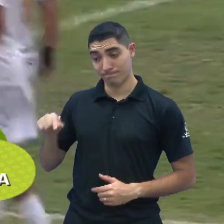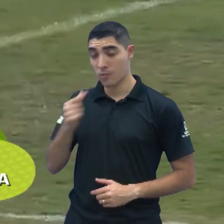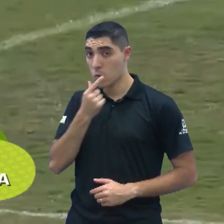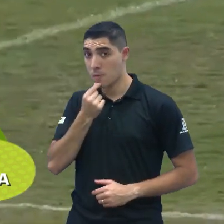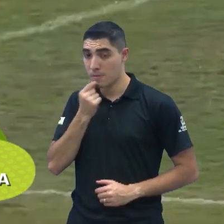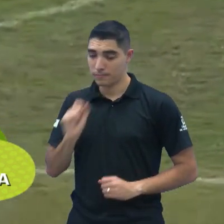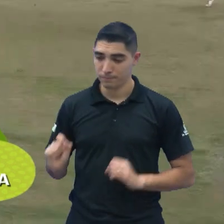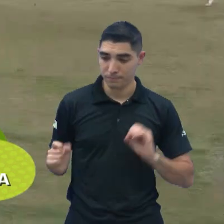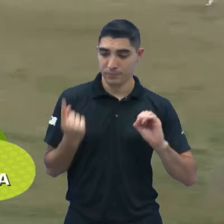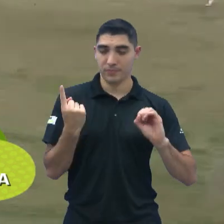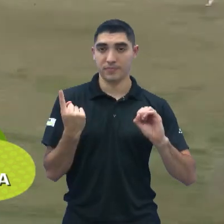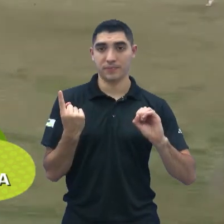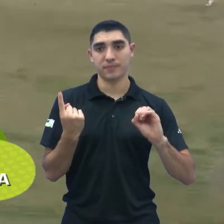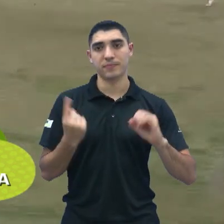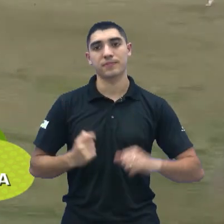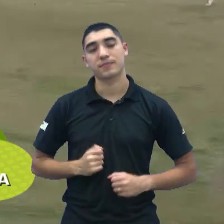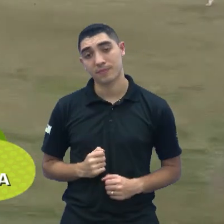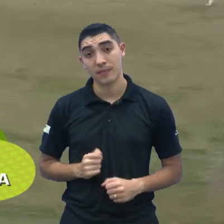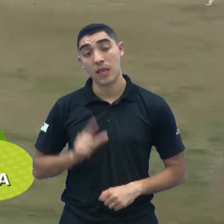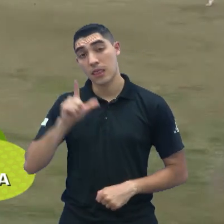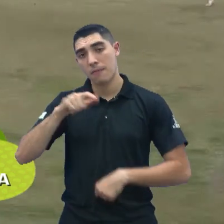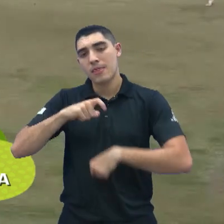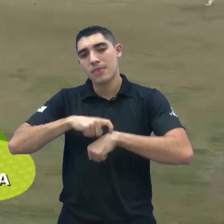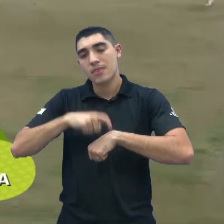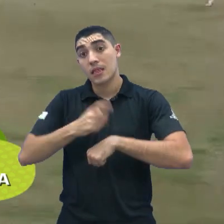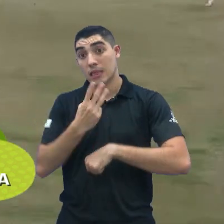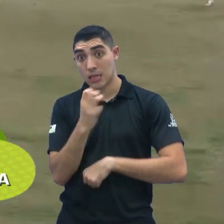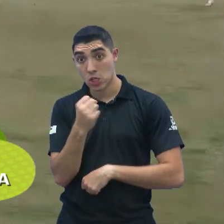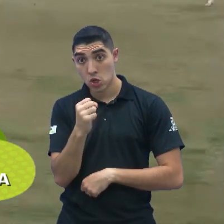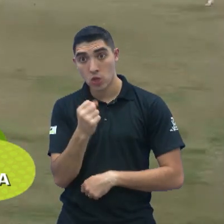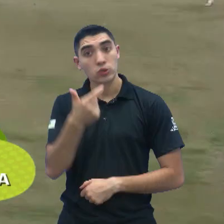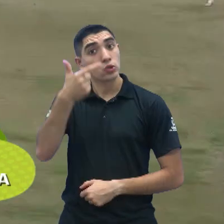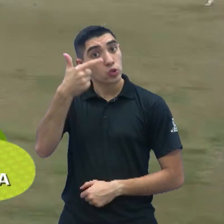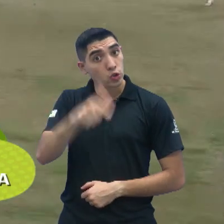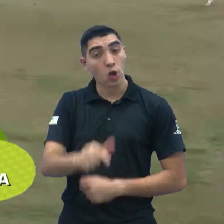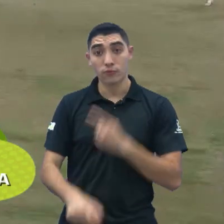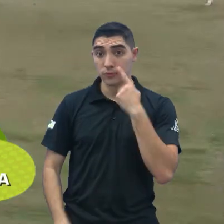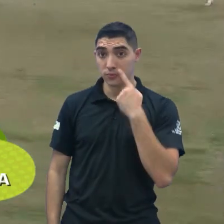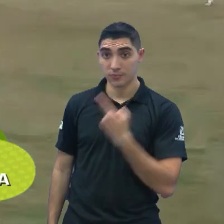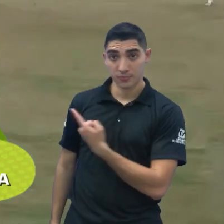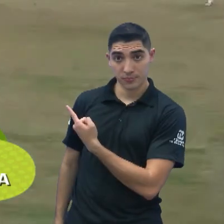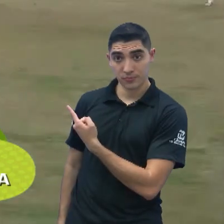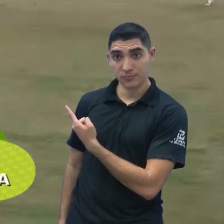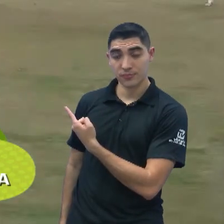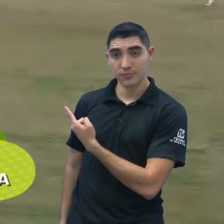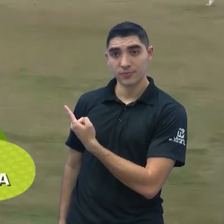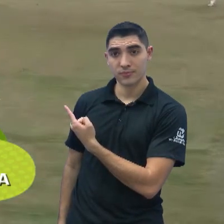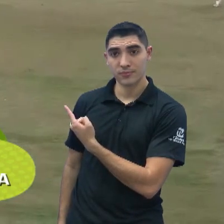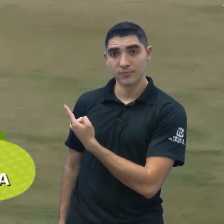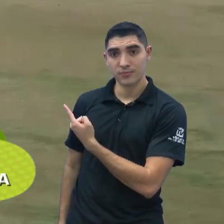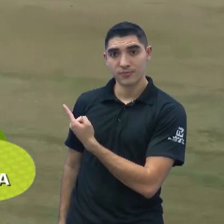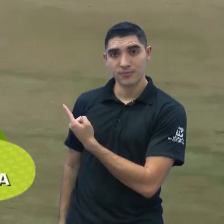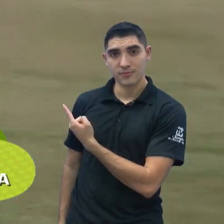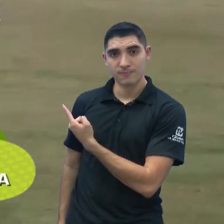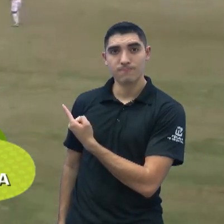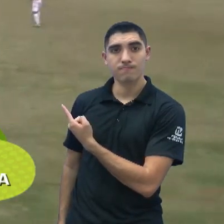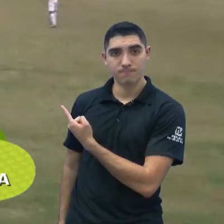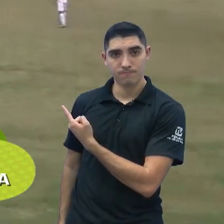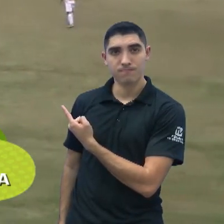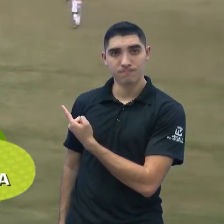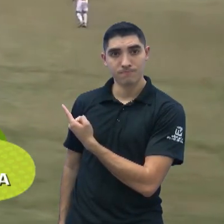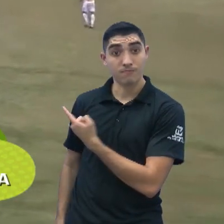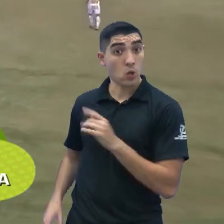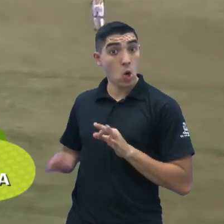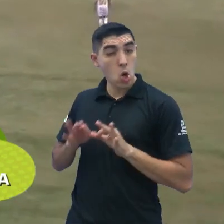José 0. Aos 38, mais Comercial, falta na direita, Frank veio para a batida de longe e